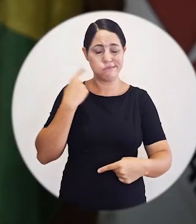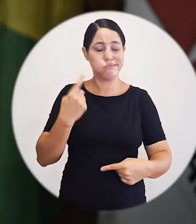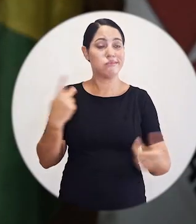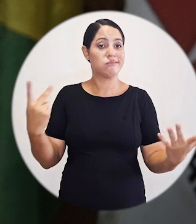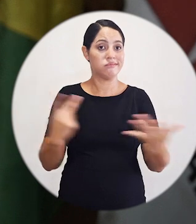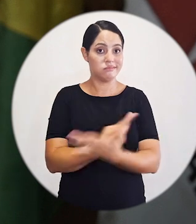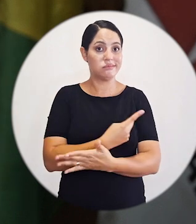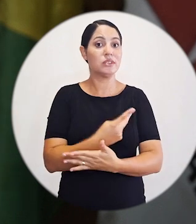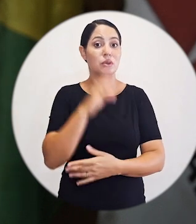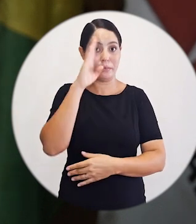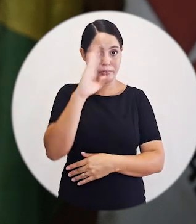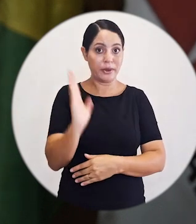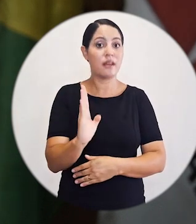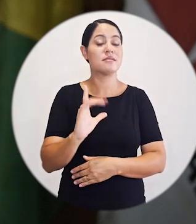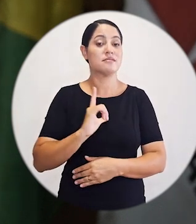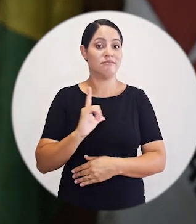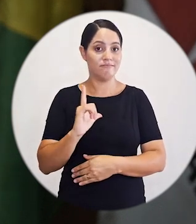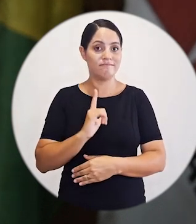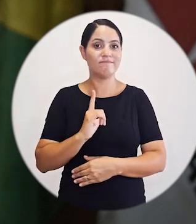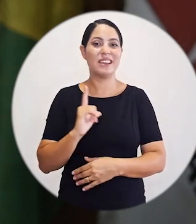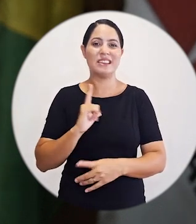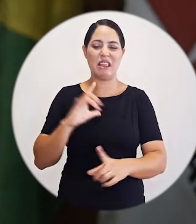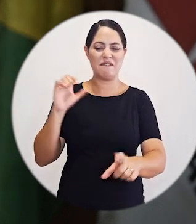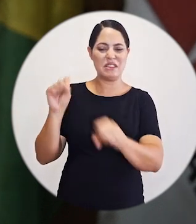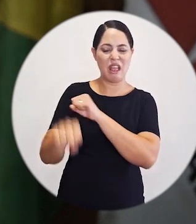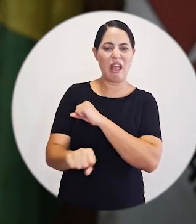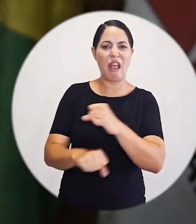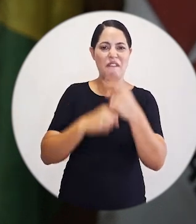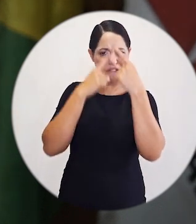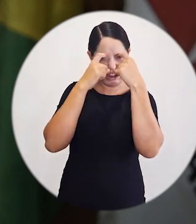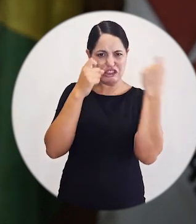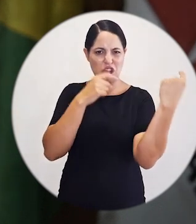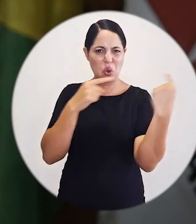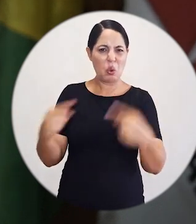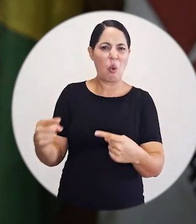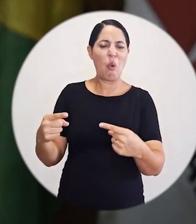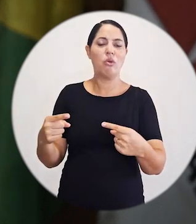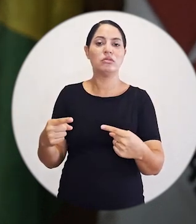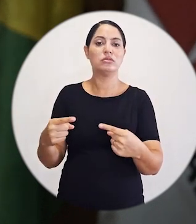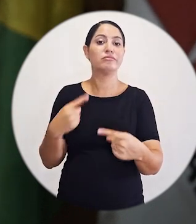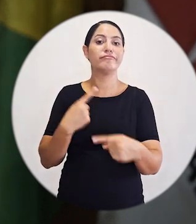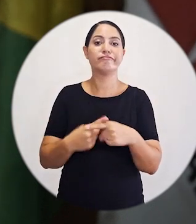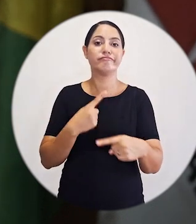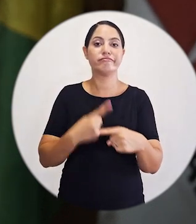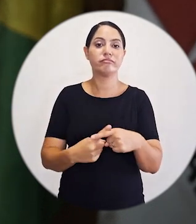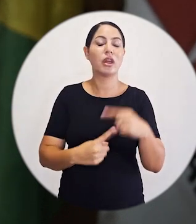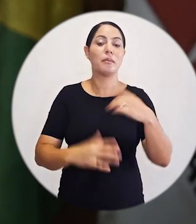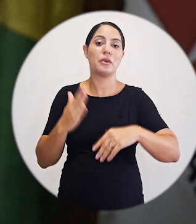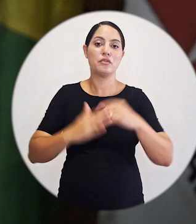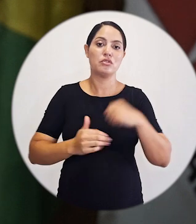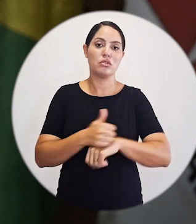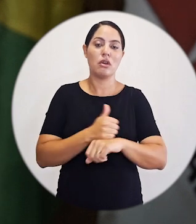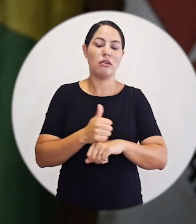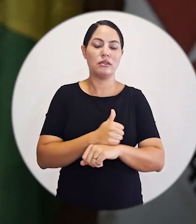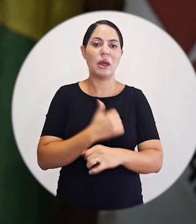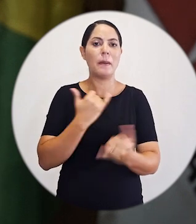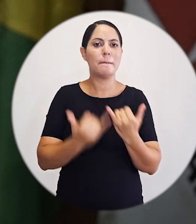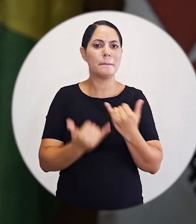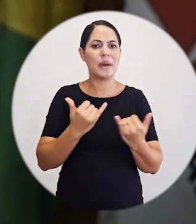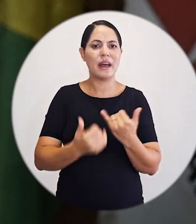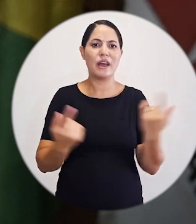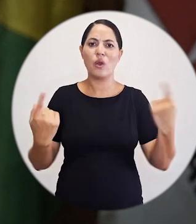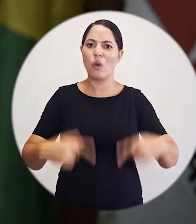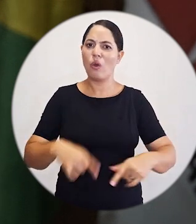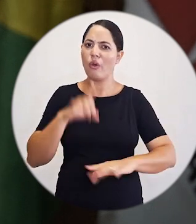uma realidade recorrente pelo país. Assassinatos e agressões motivados pela atuação profissional configuram